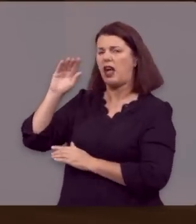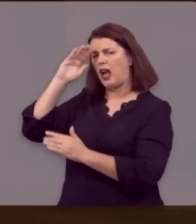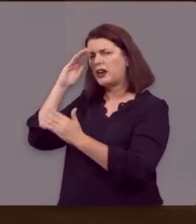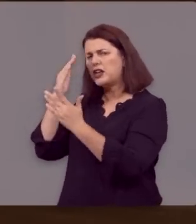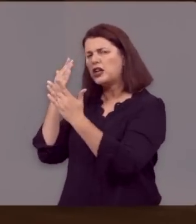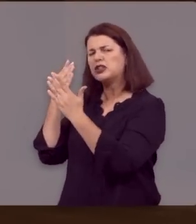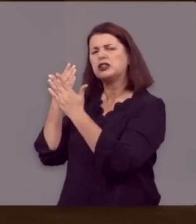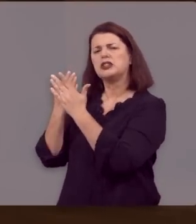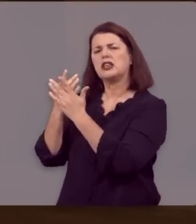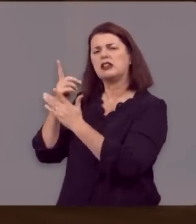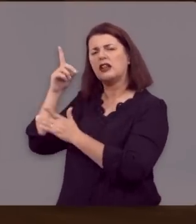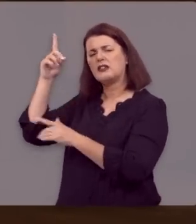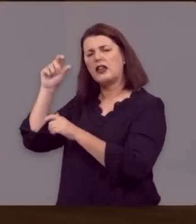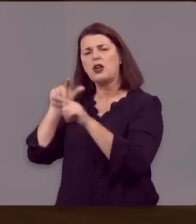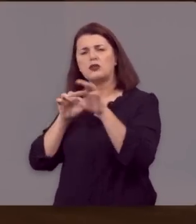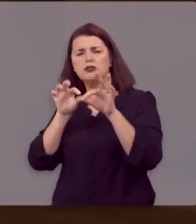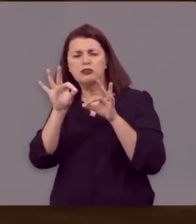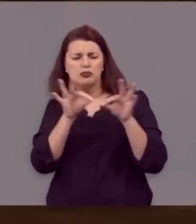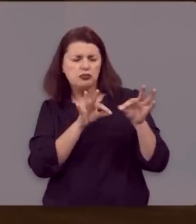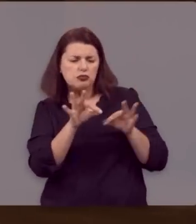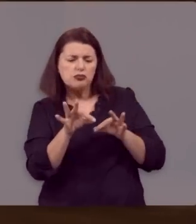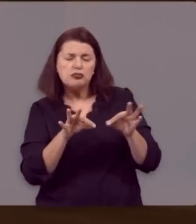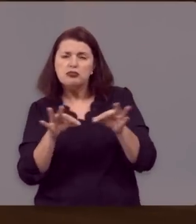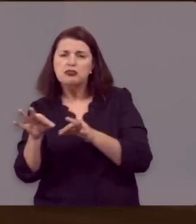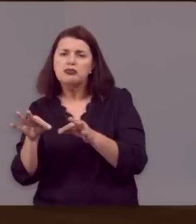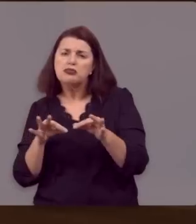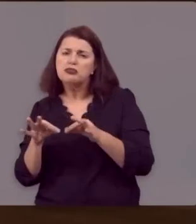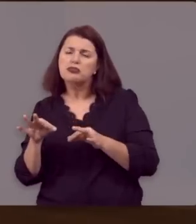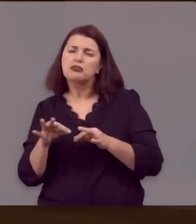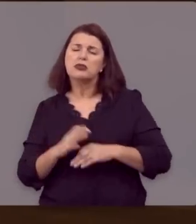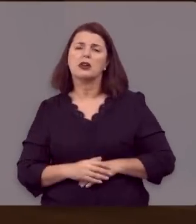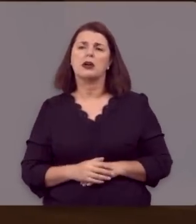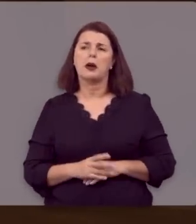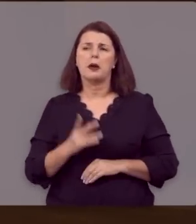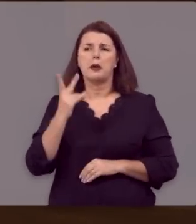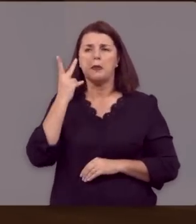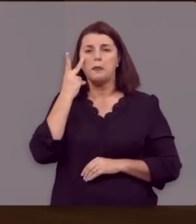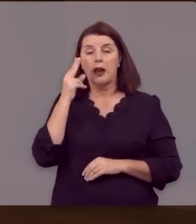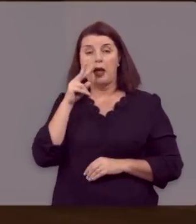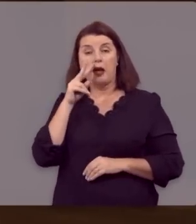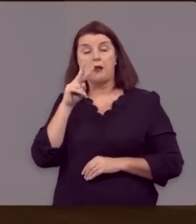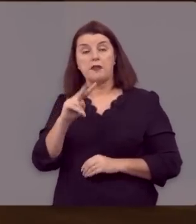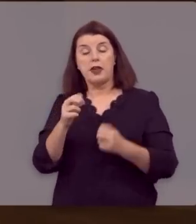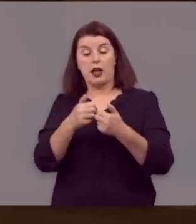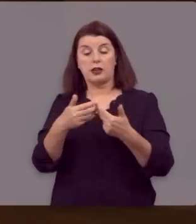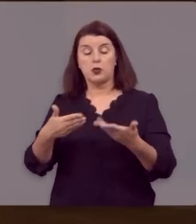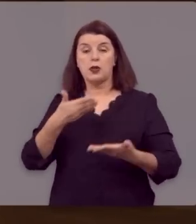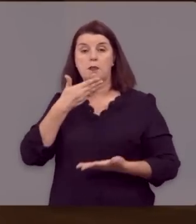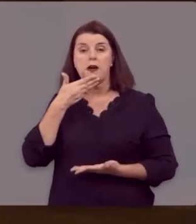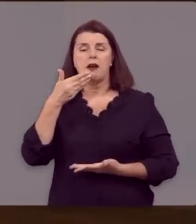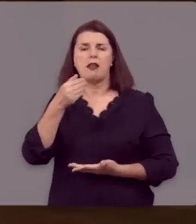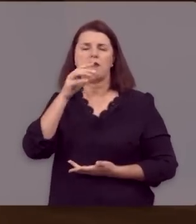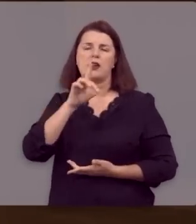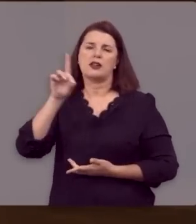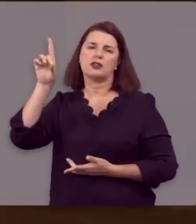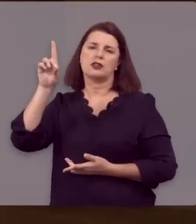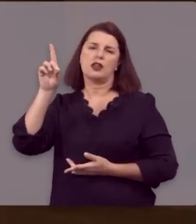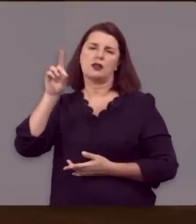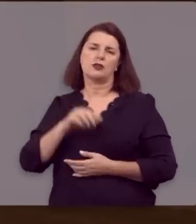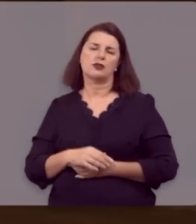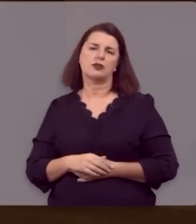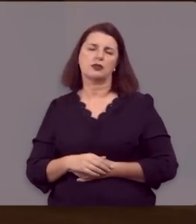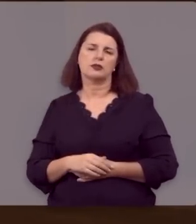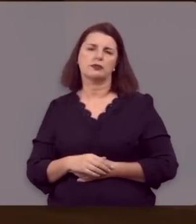nas intervenções soberanas e sobrenaturais de Deus, para ver as maravilhas de Deus em